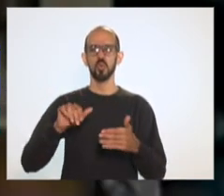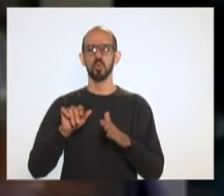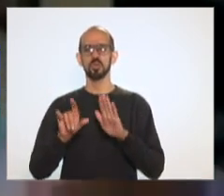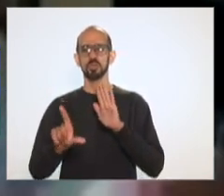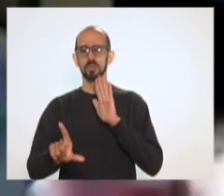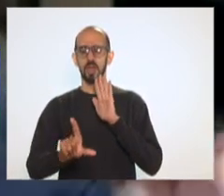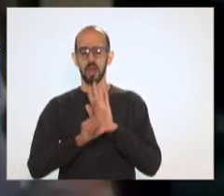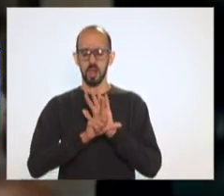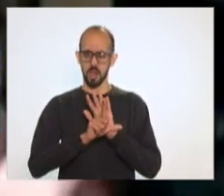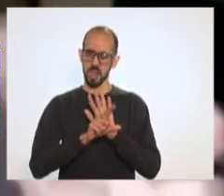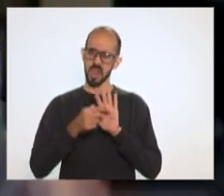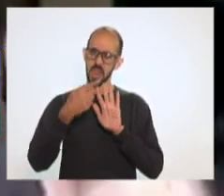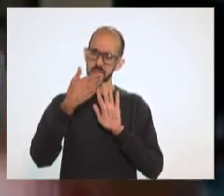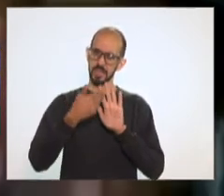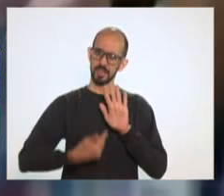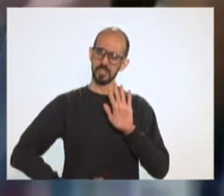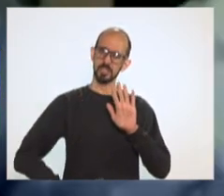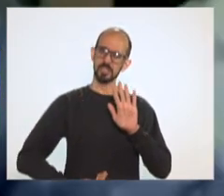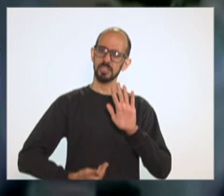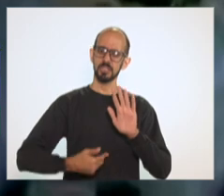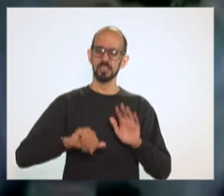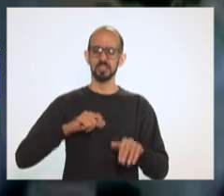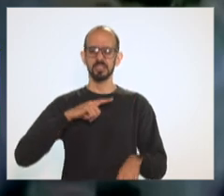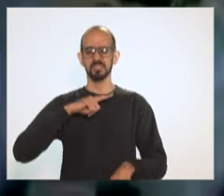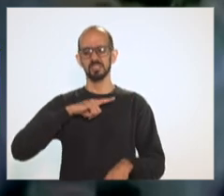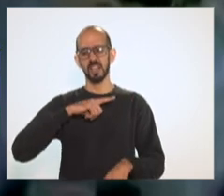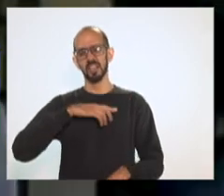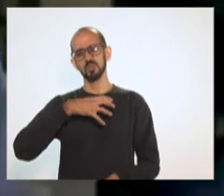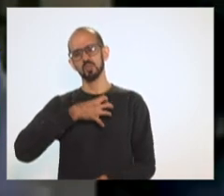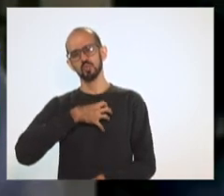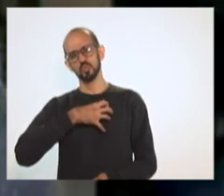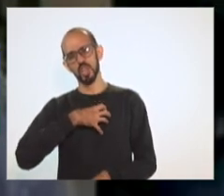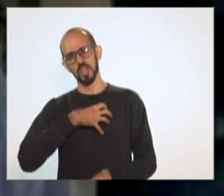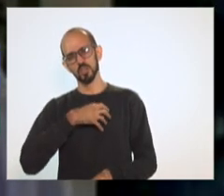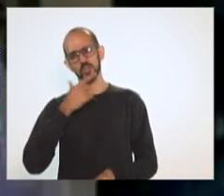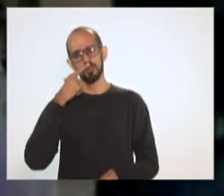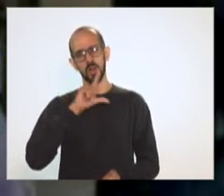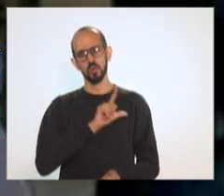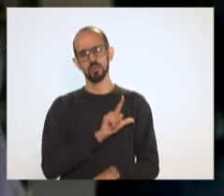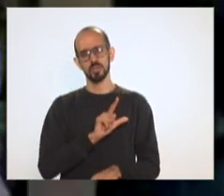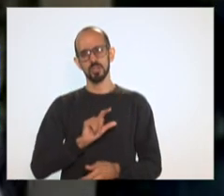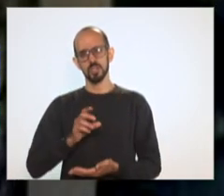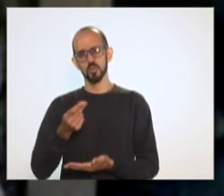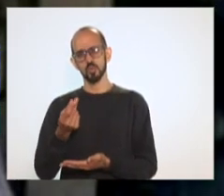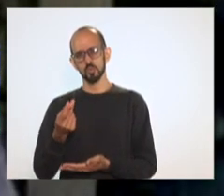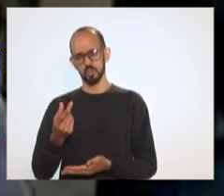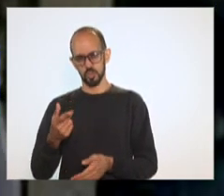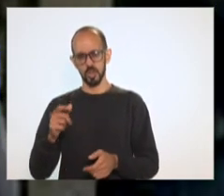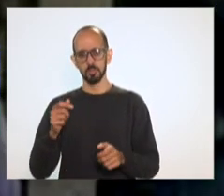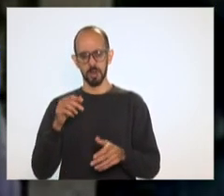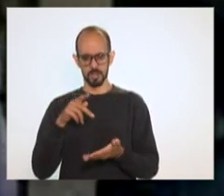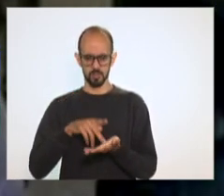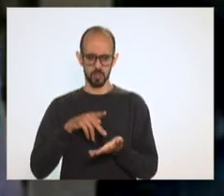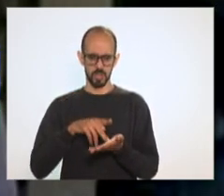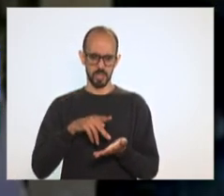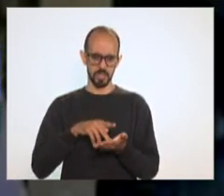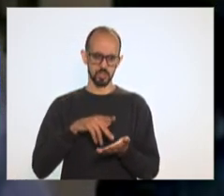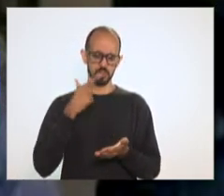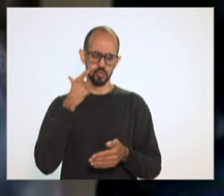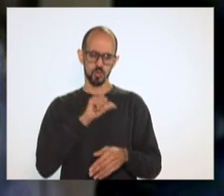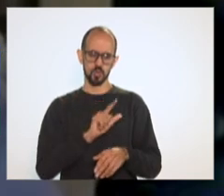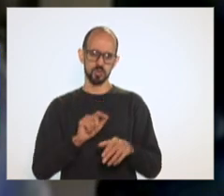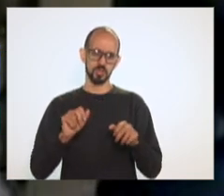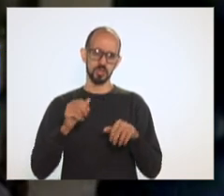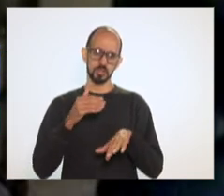que trabalha exatamente formas de aquisição dos recursos para que realmente haja viabilização